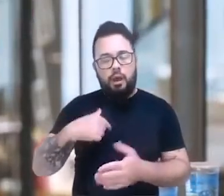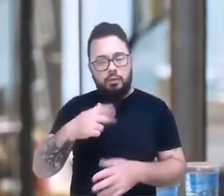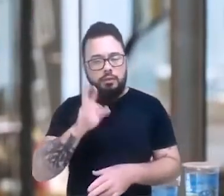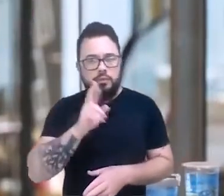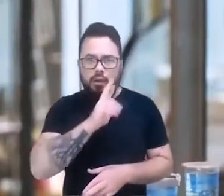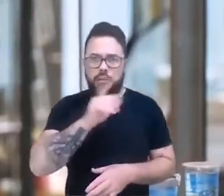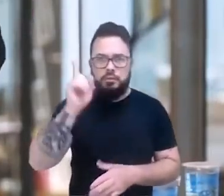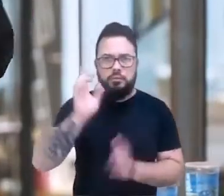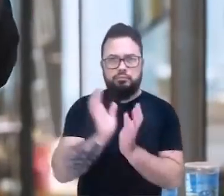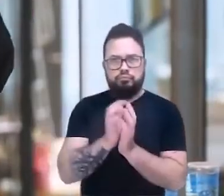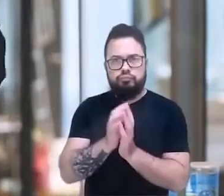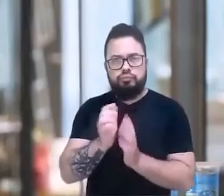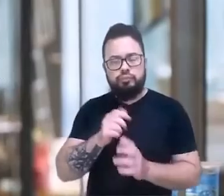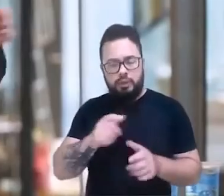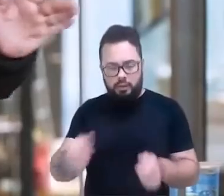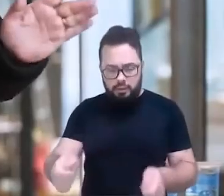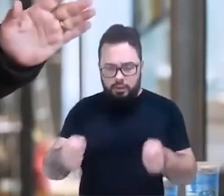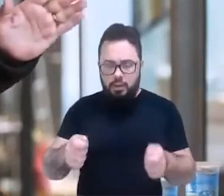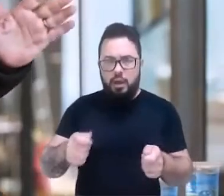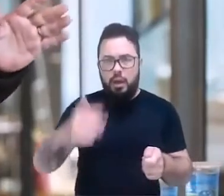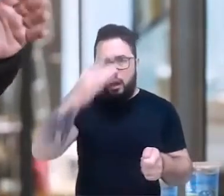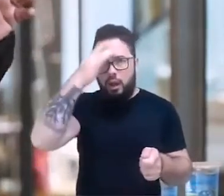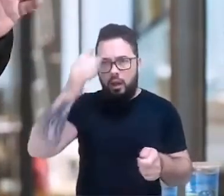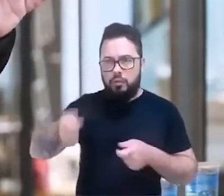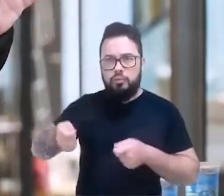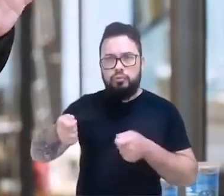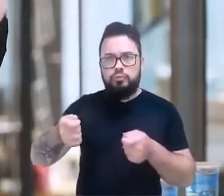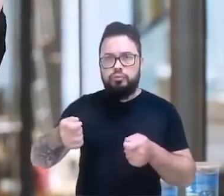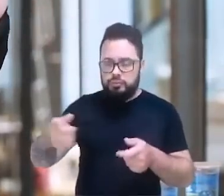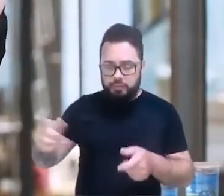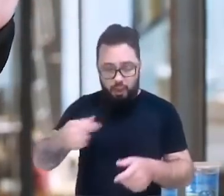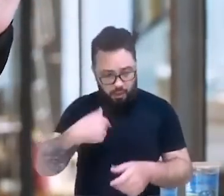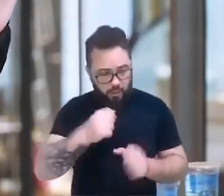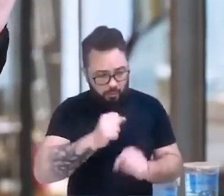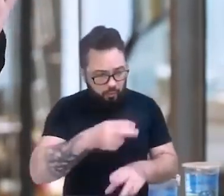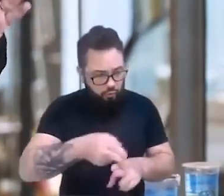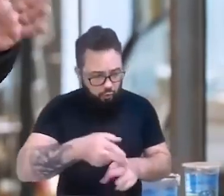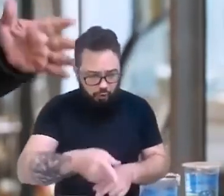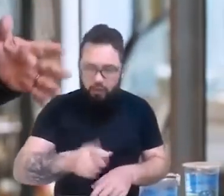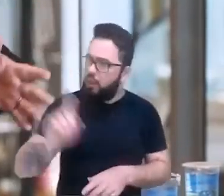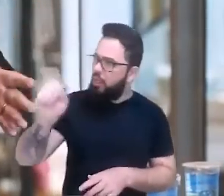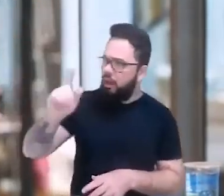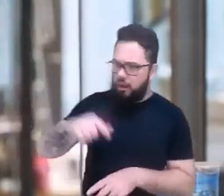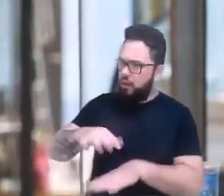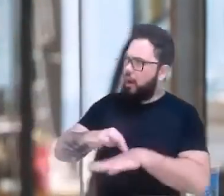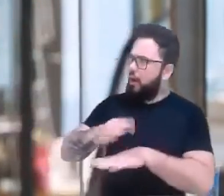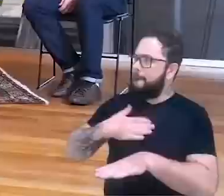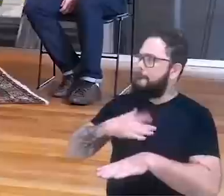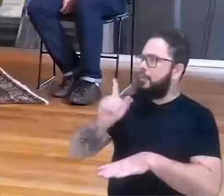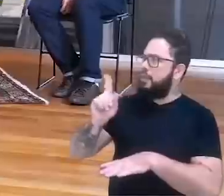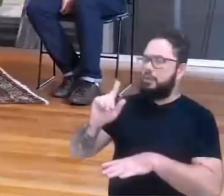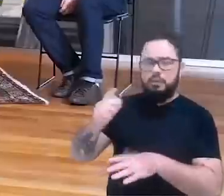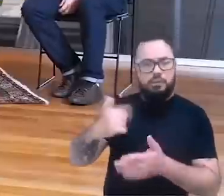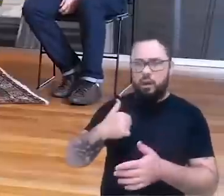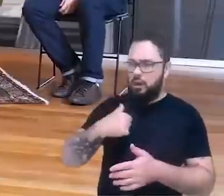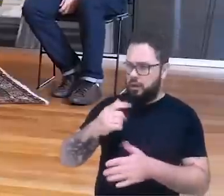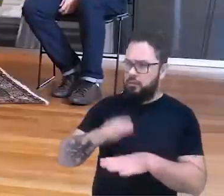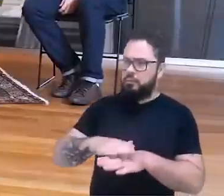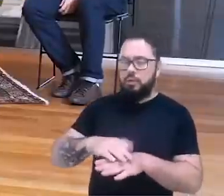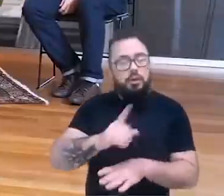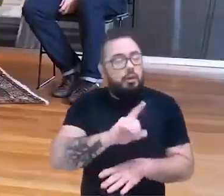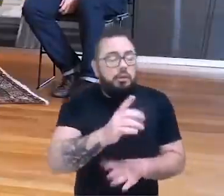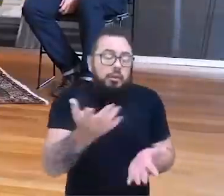um toque a mão meu bicho você é louco já lá na quebrada lá se está aqui o cara tá no bicho você é louco cachorro protege minha comida